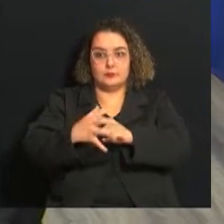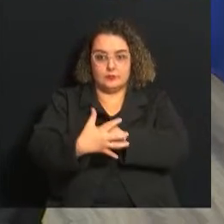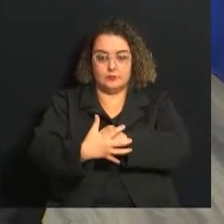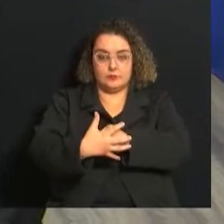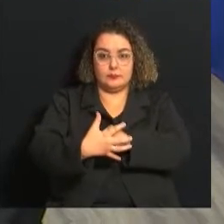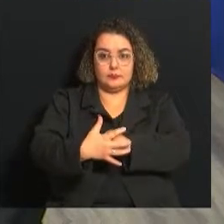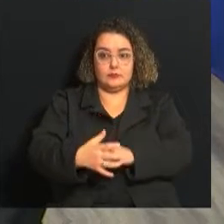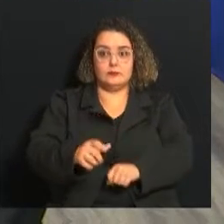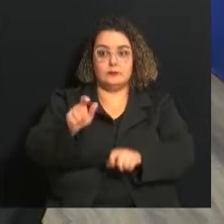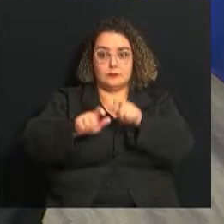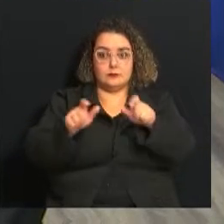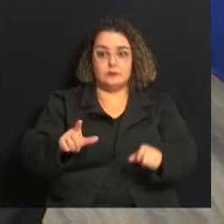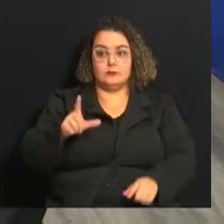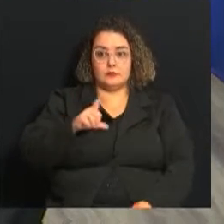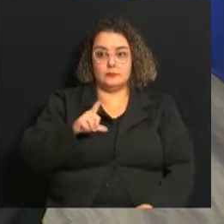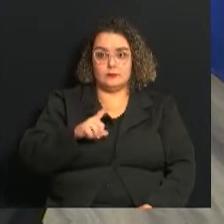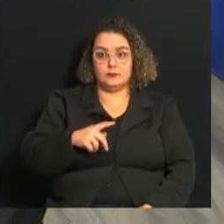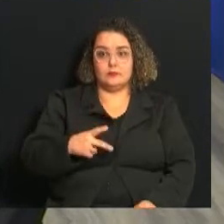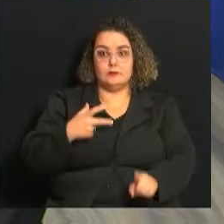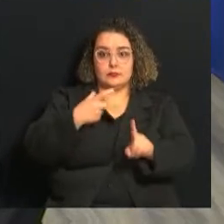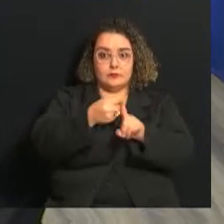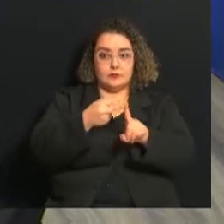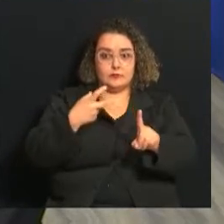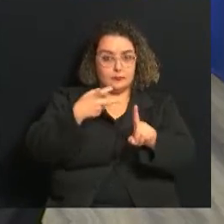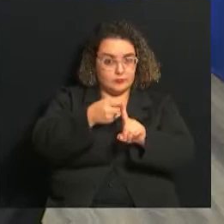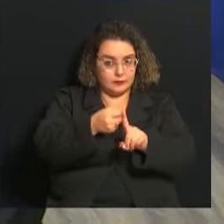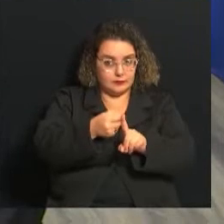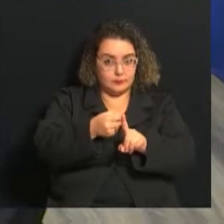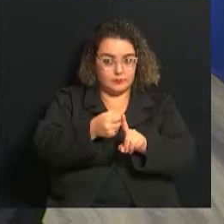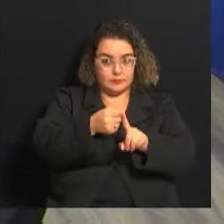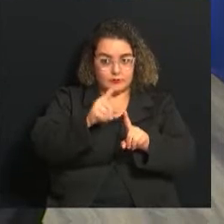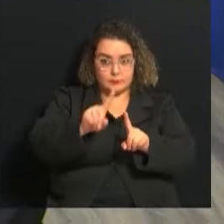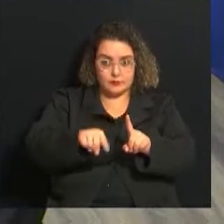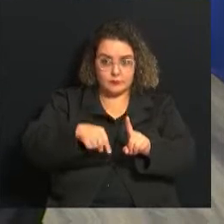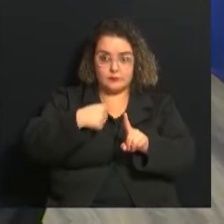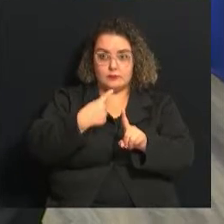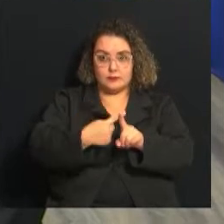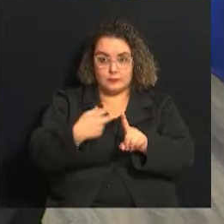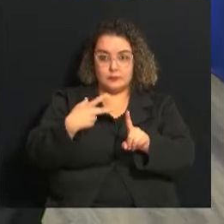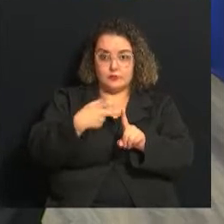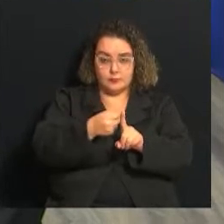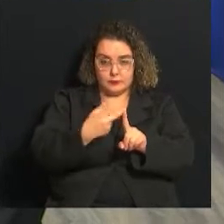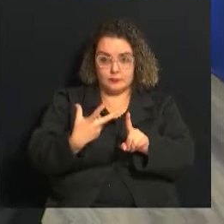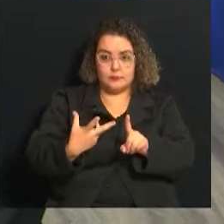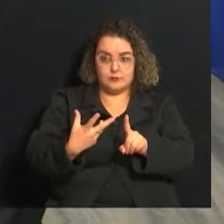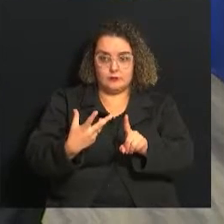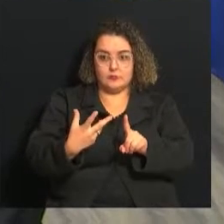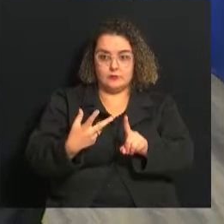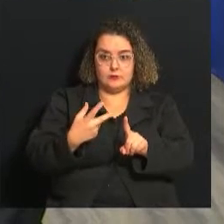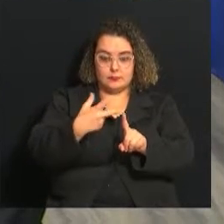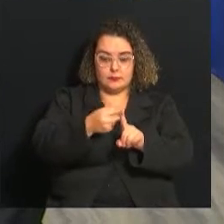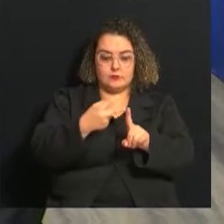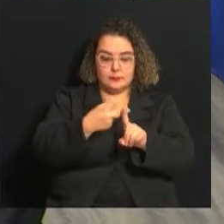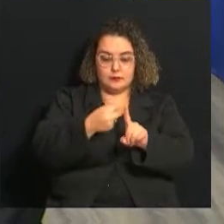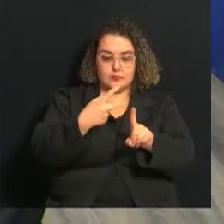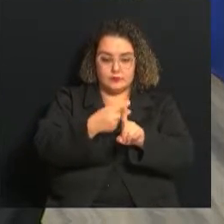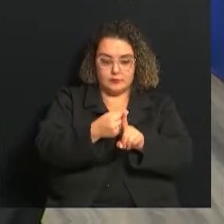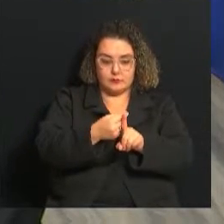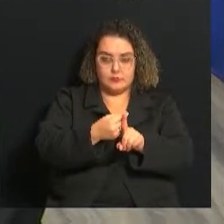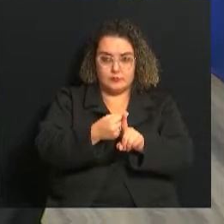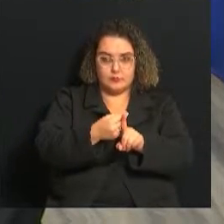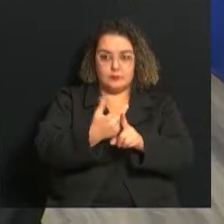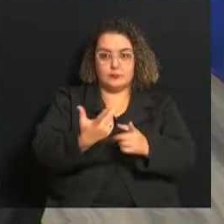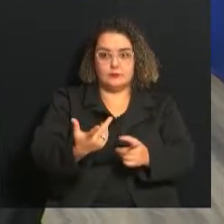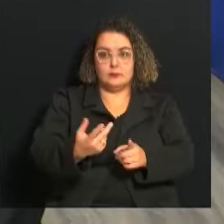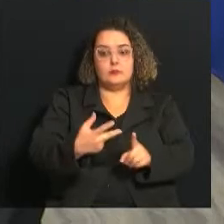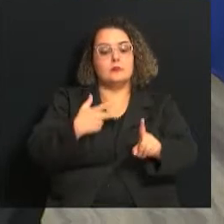têm à disposição as 2 doses, mais uma dose adicional para quem tomou essas 2 primeiras doses há pelo menos